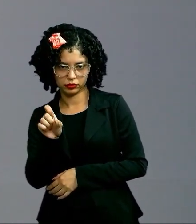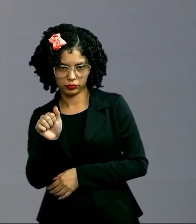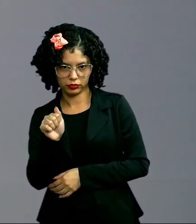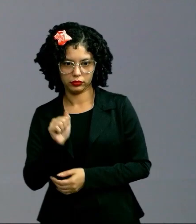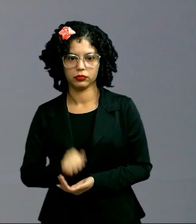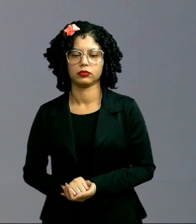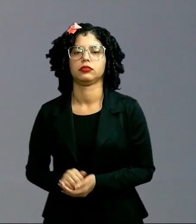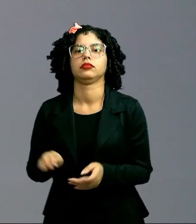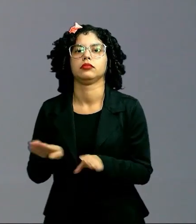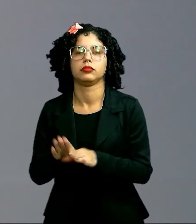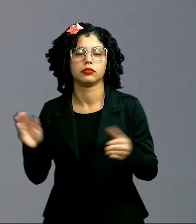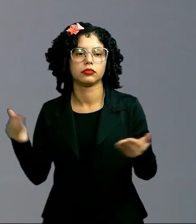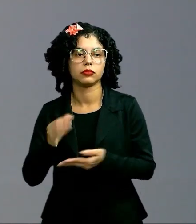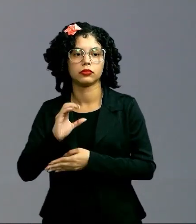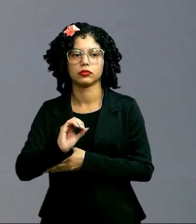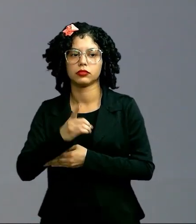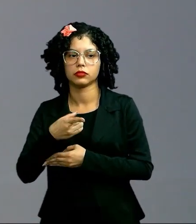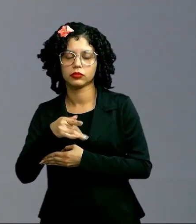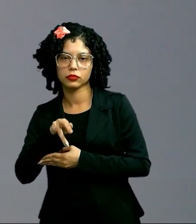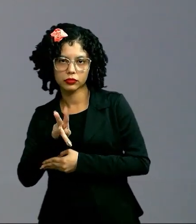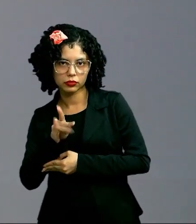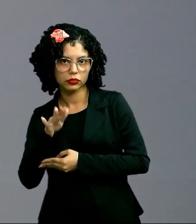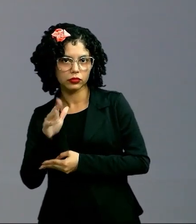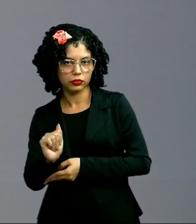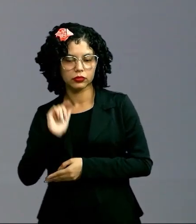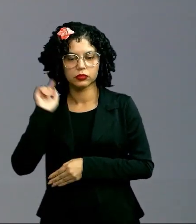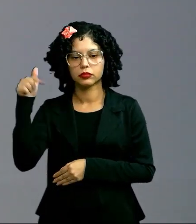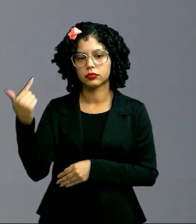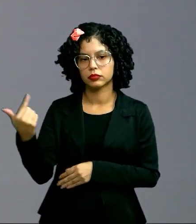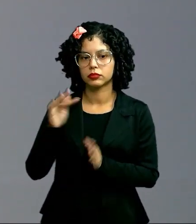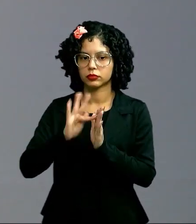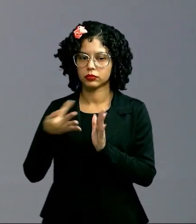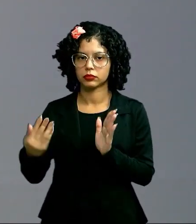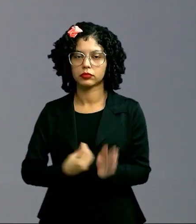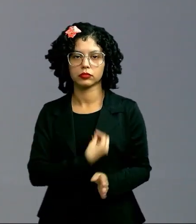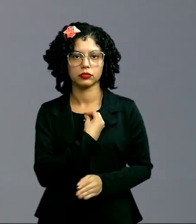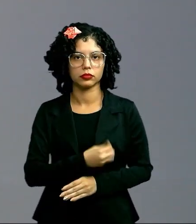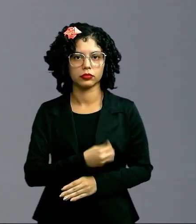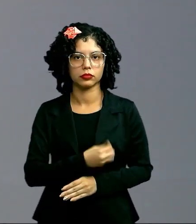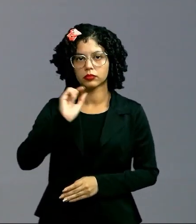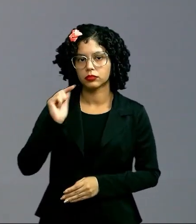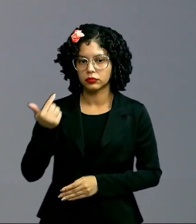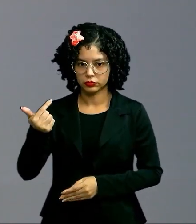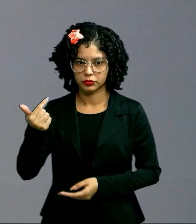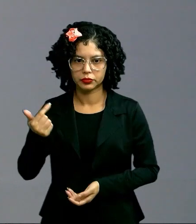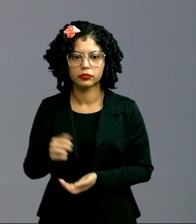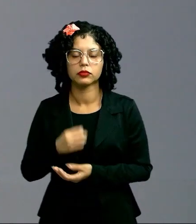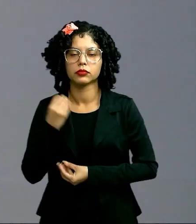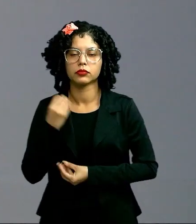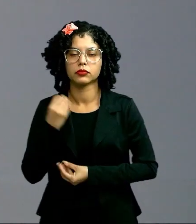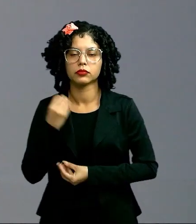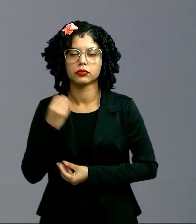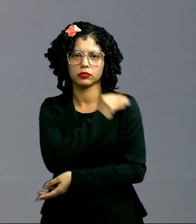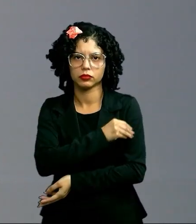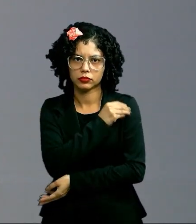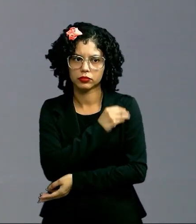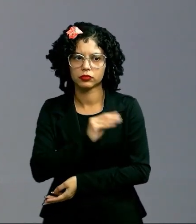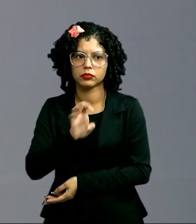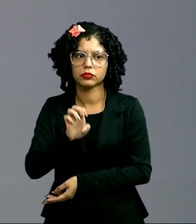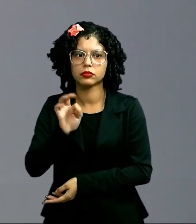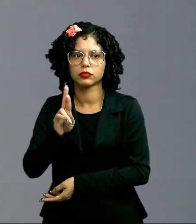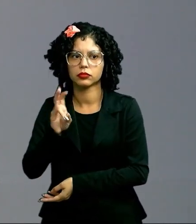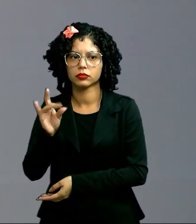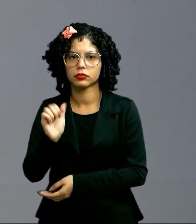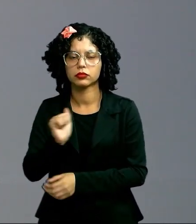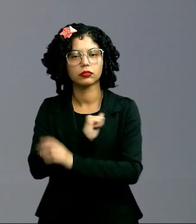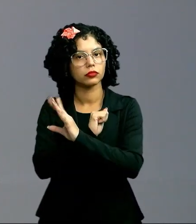As funções orgânicas oxigenadas são aquelas funções que apresentam oxigênio na sua maioria, como álcool, éter,